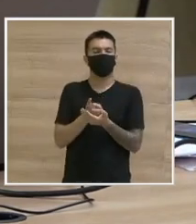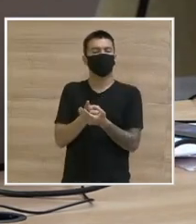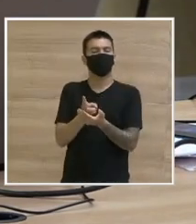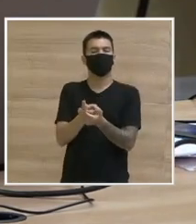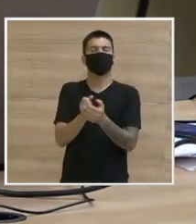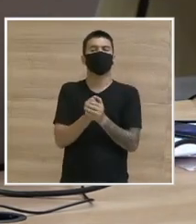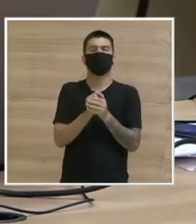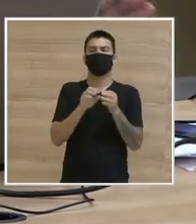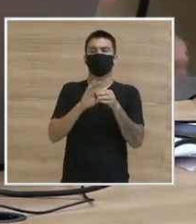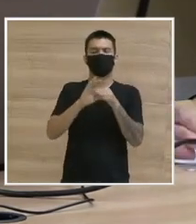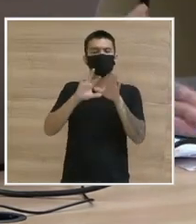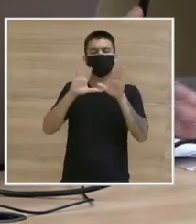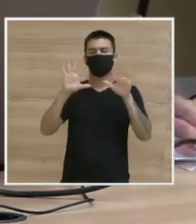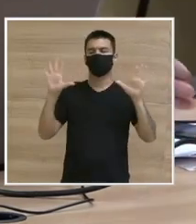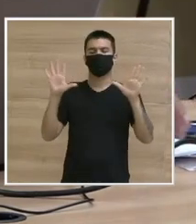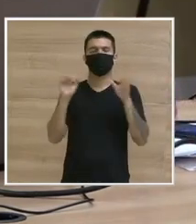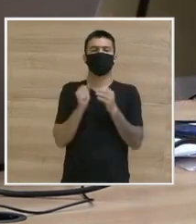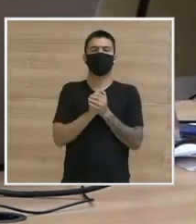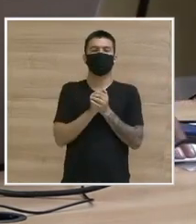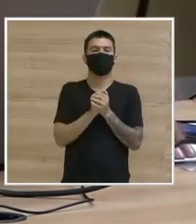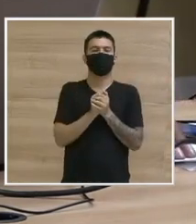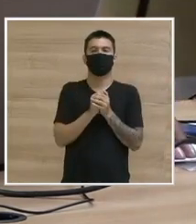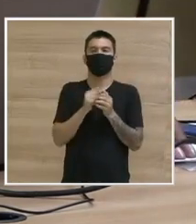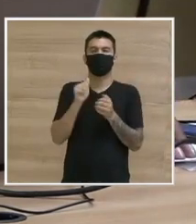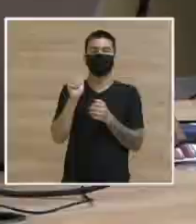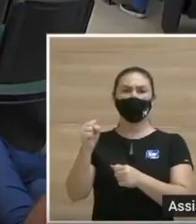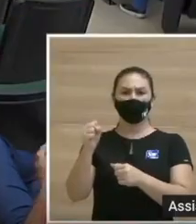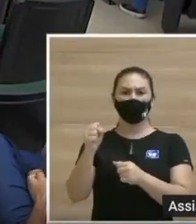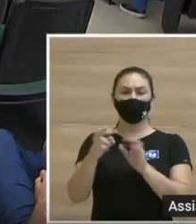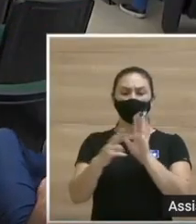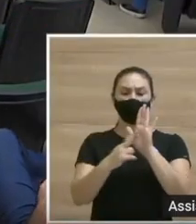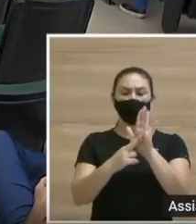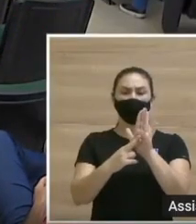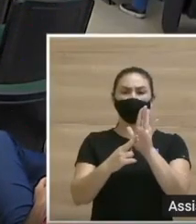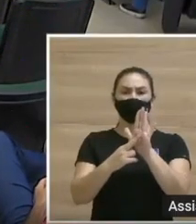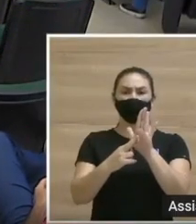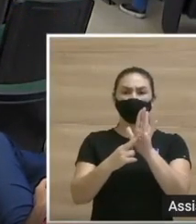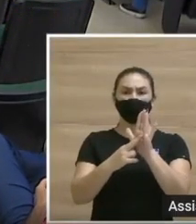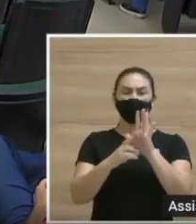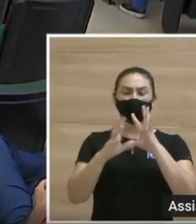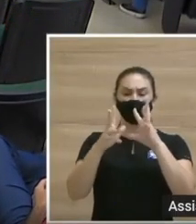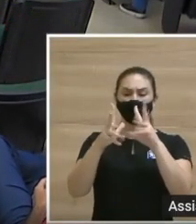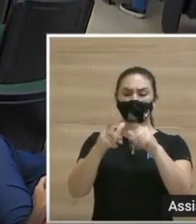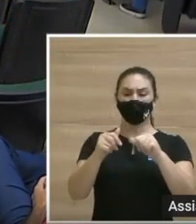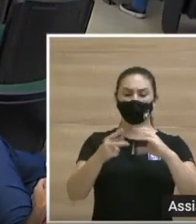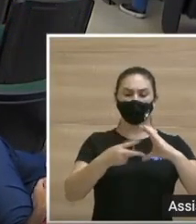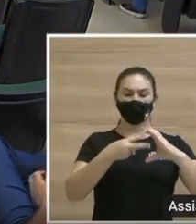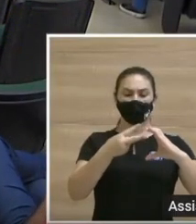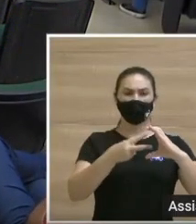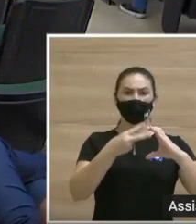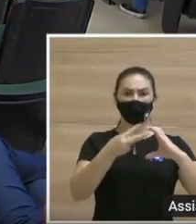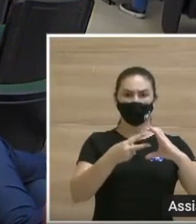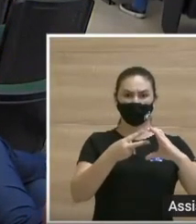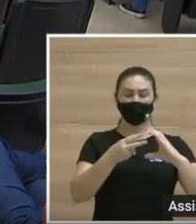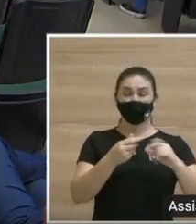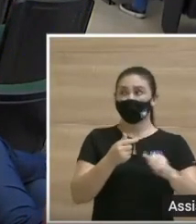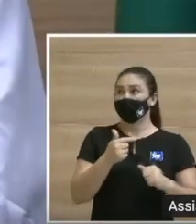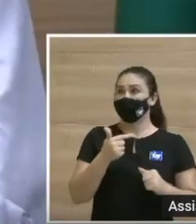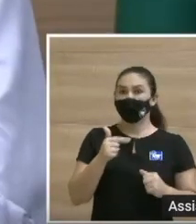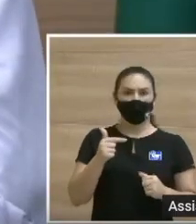está esclarecido por parte da ACANSOP. Na votação, a criação da CP contra o presidente foi rejeitada